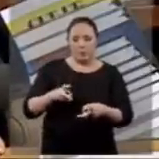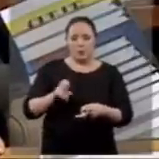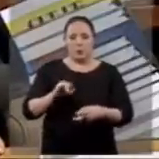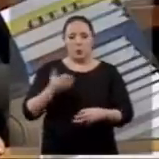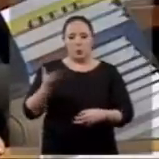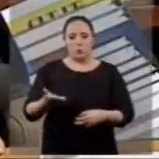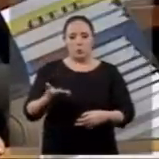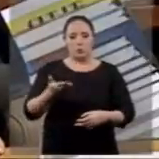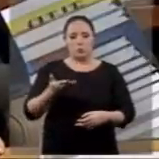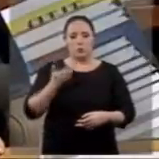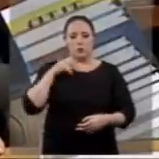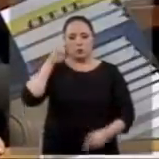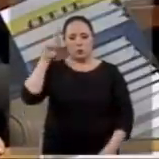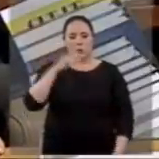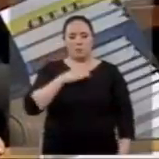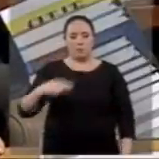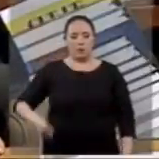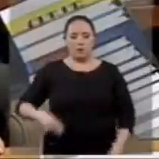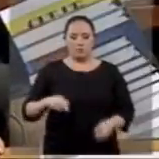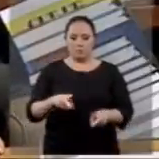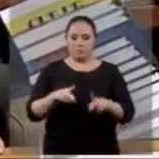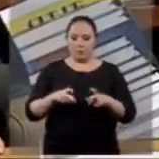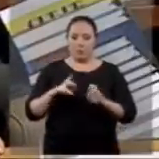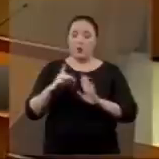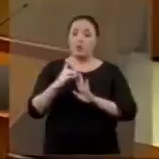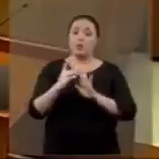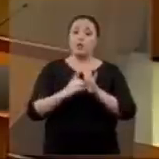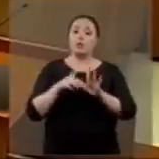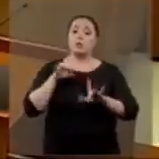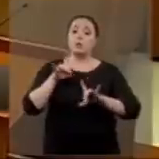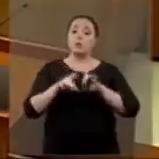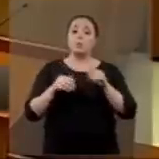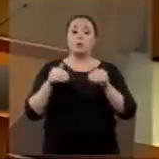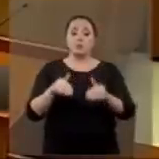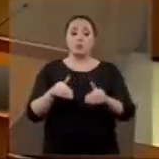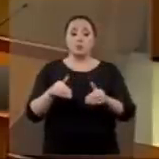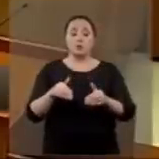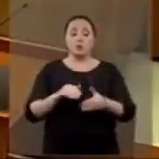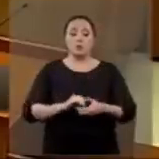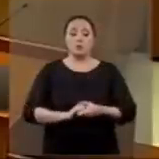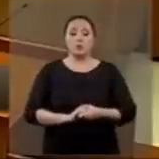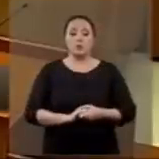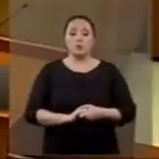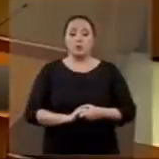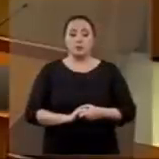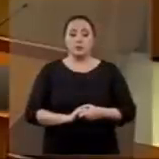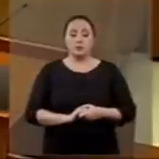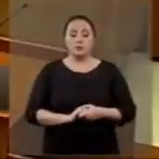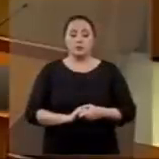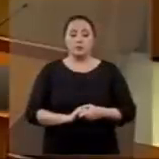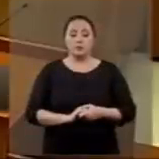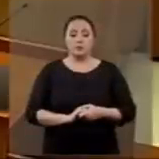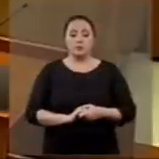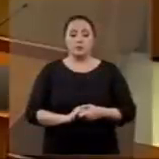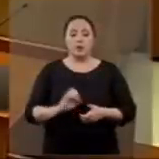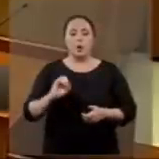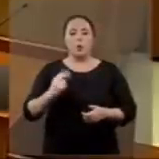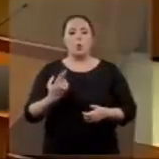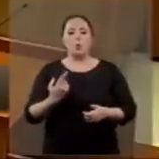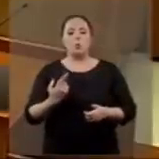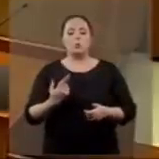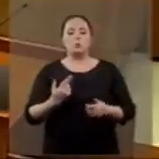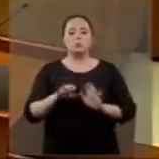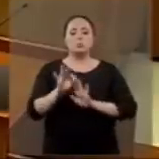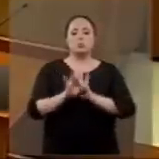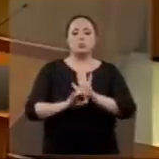mesmo, né? É um decreto específico? O decreto-lei de 77 tratava... Quanto a essa